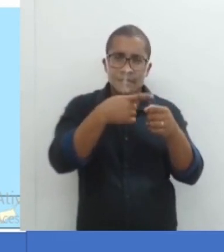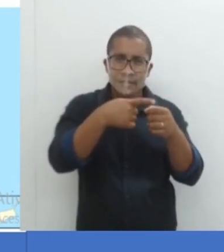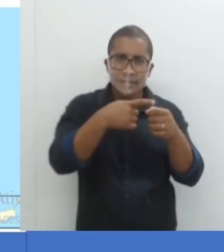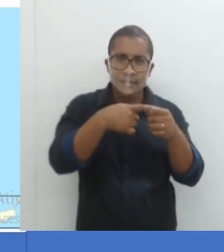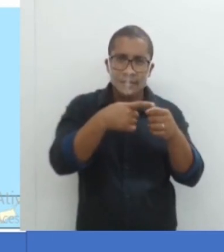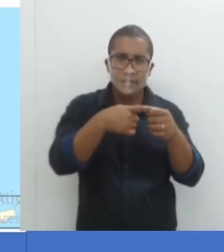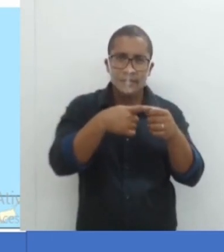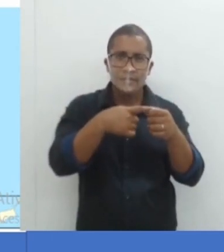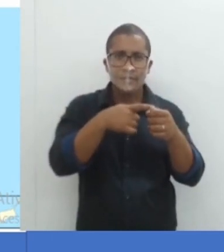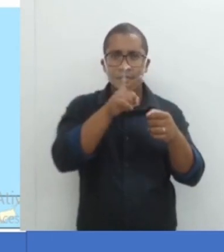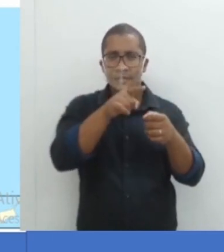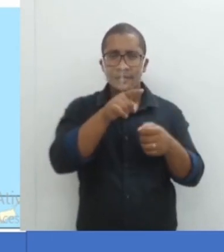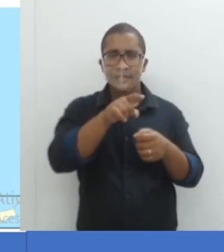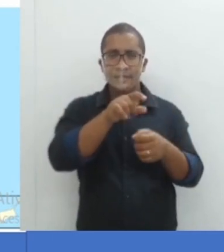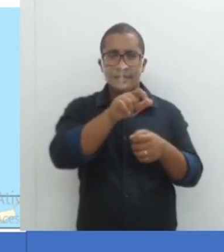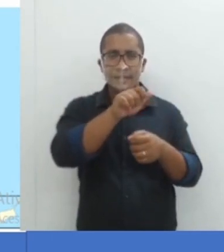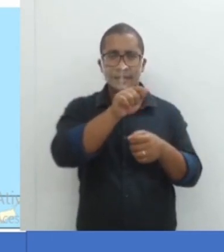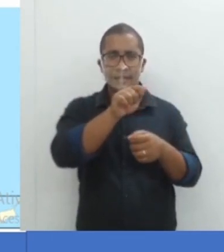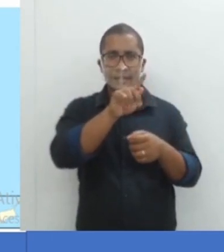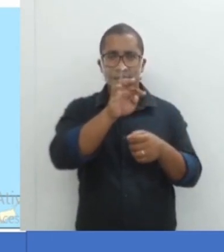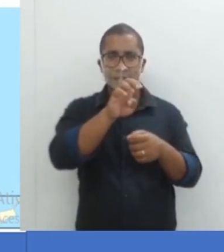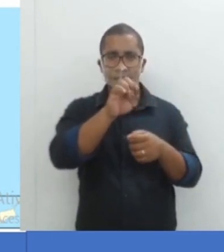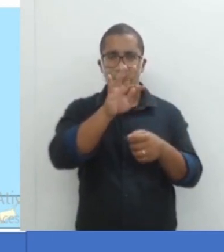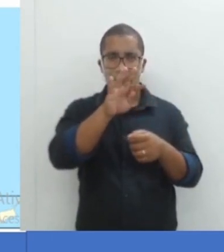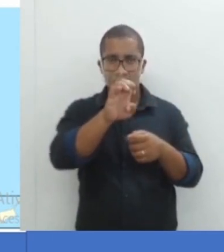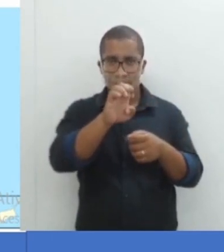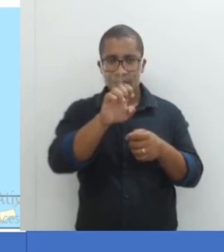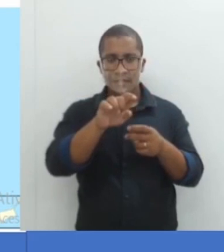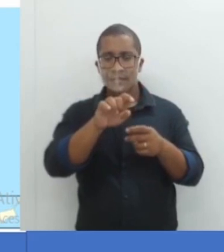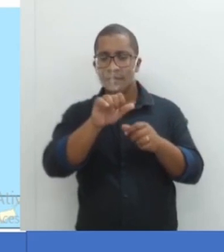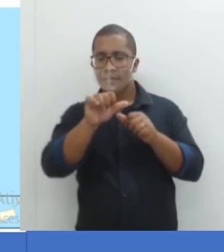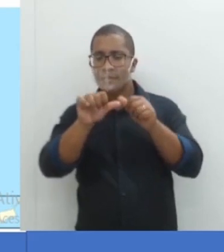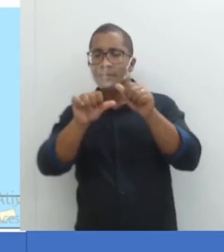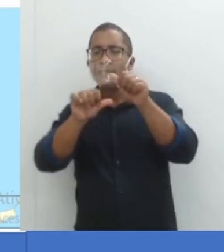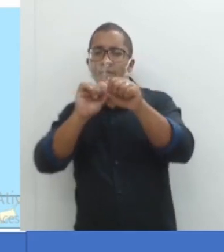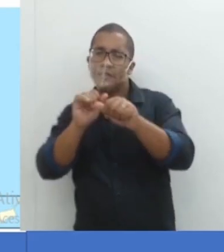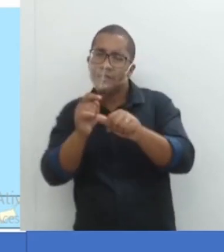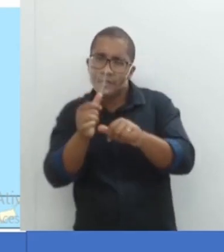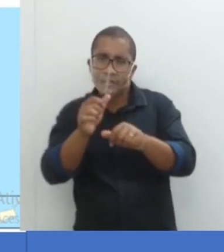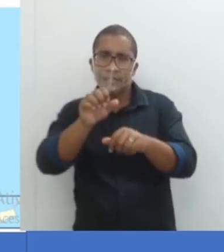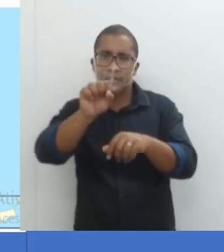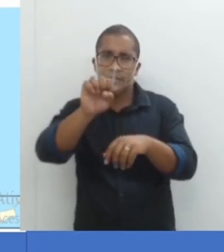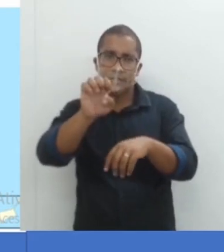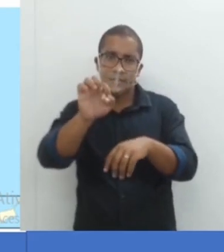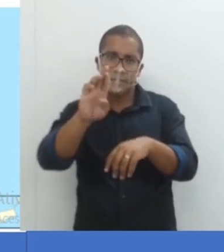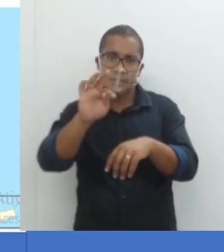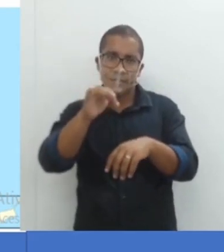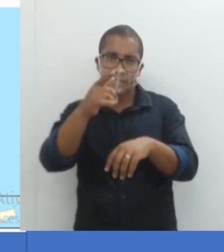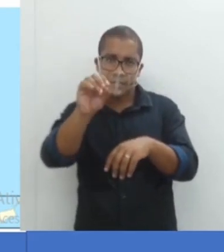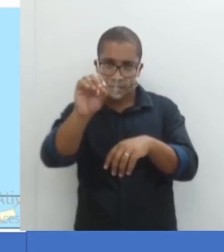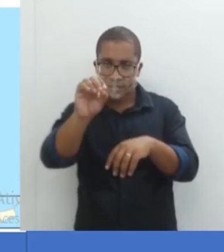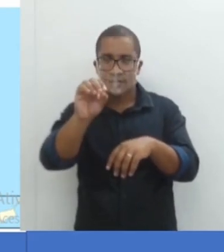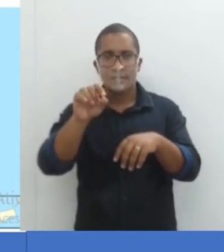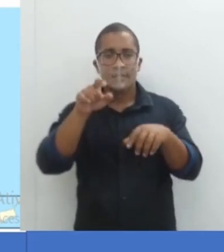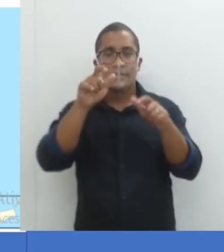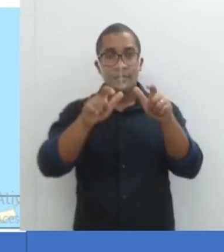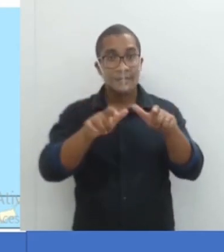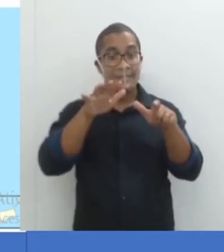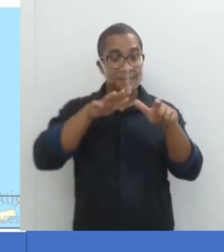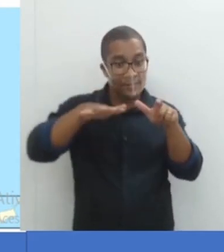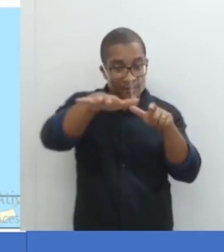sertão, Pesqueira, cidade maravilhosa. Localizado na cidade de Pesqueira, estão, de acordo com o